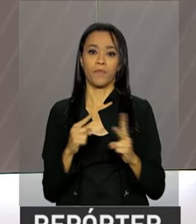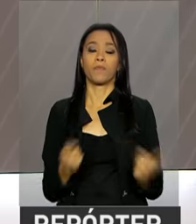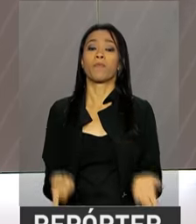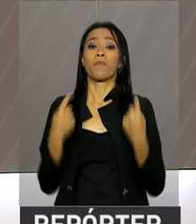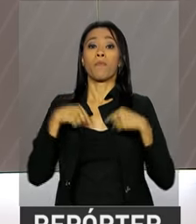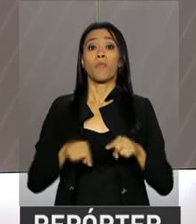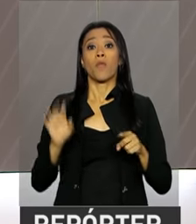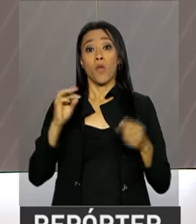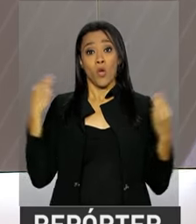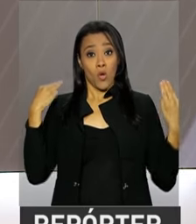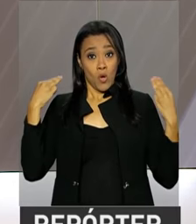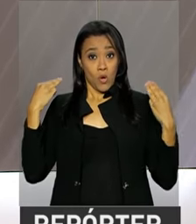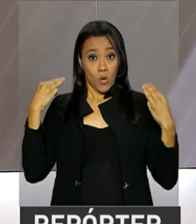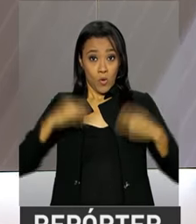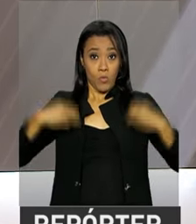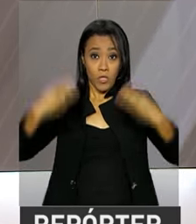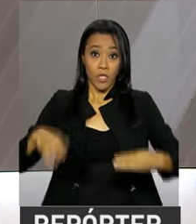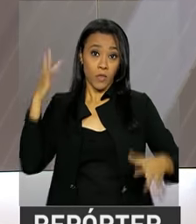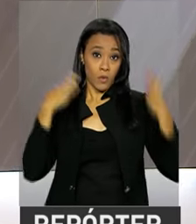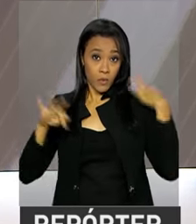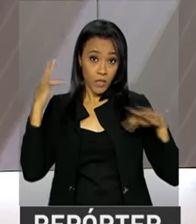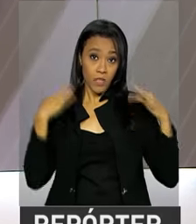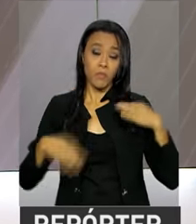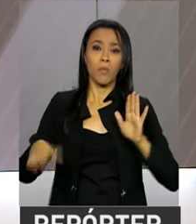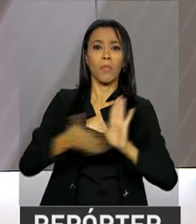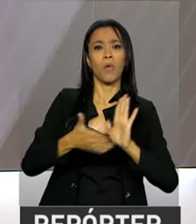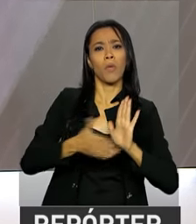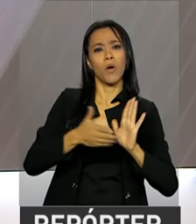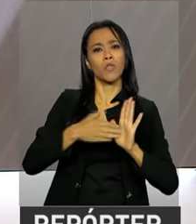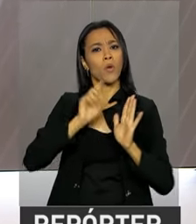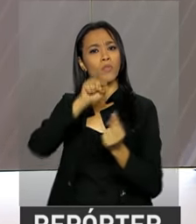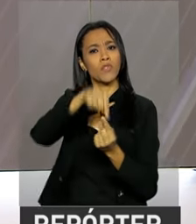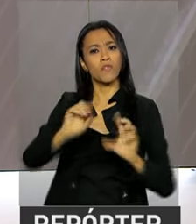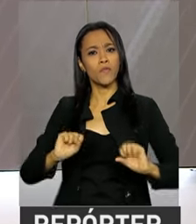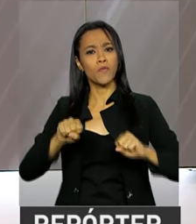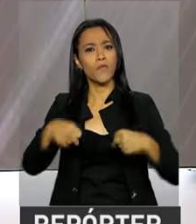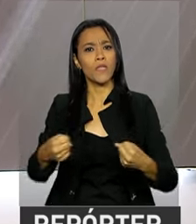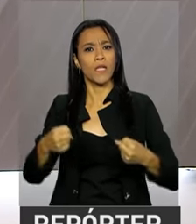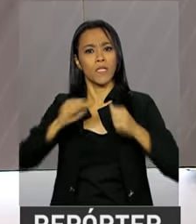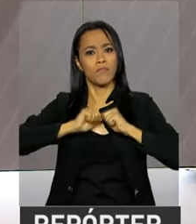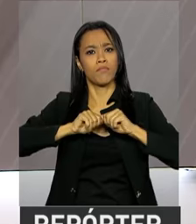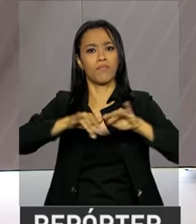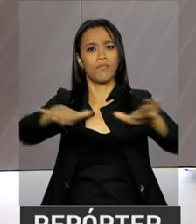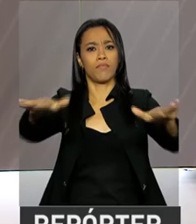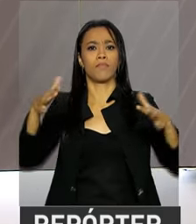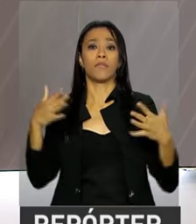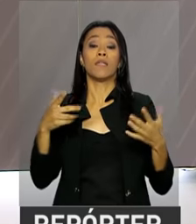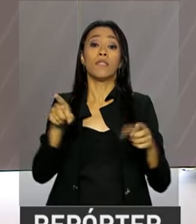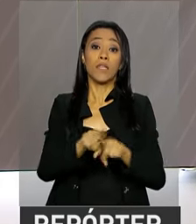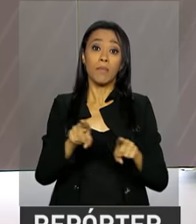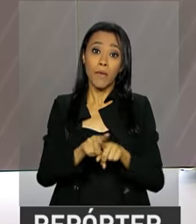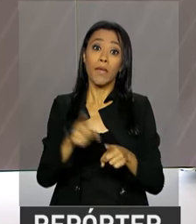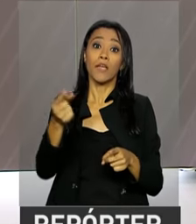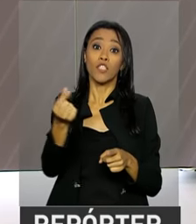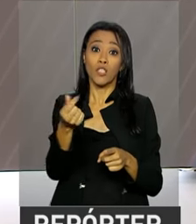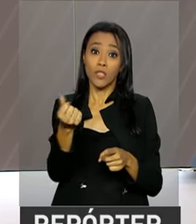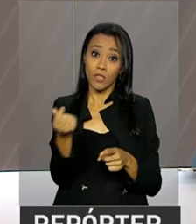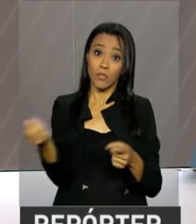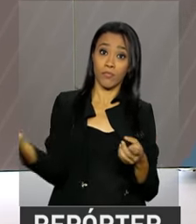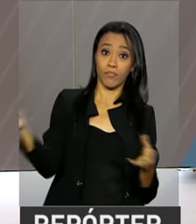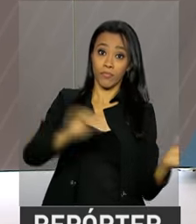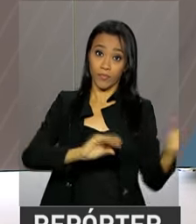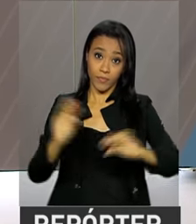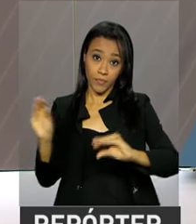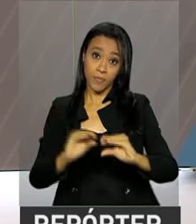Turismo anunciou medidas para fortalecer o setor. Entre as ações está a permissão para aumento de capital estrangeiro nas